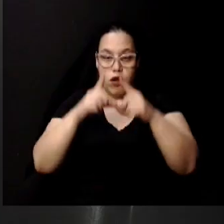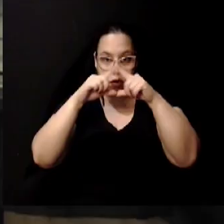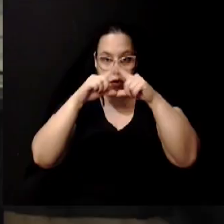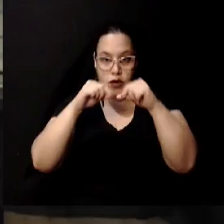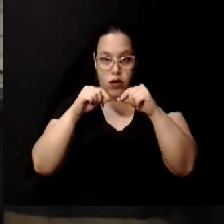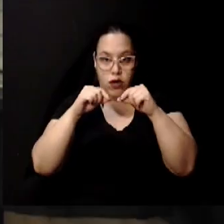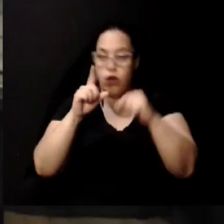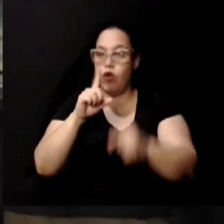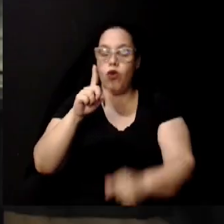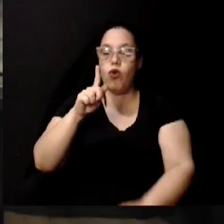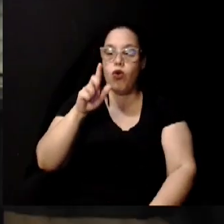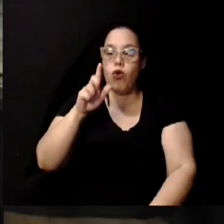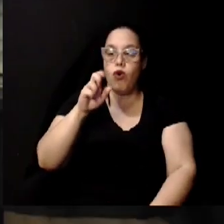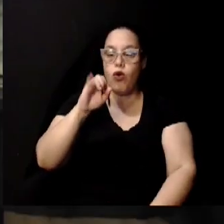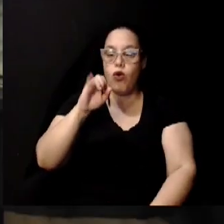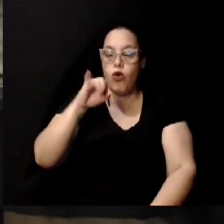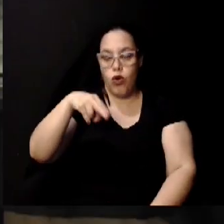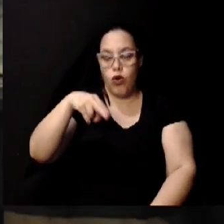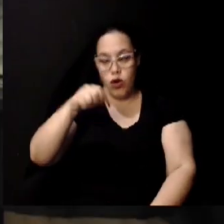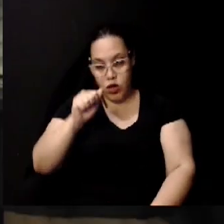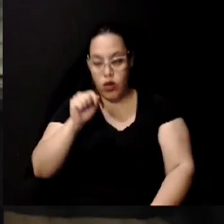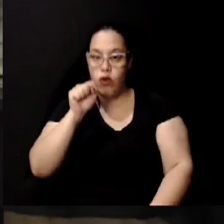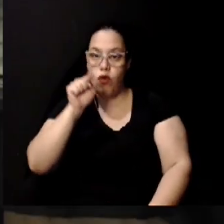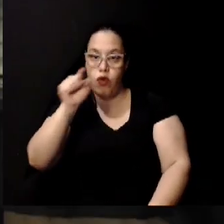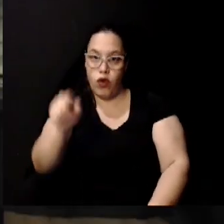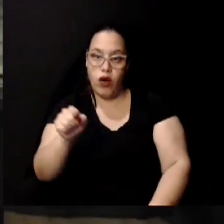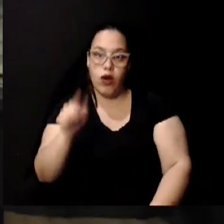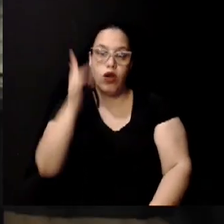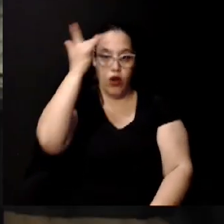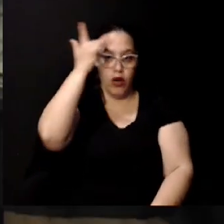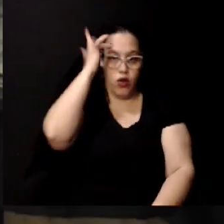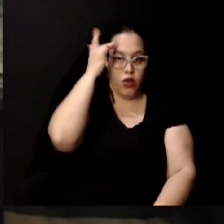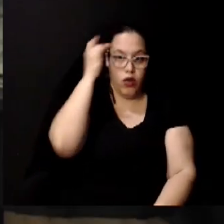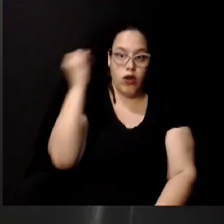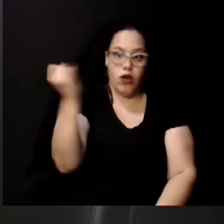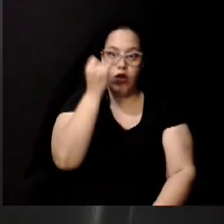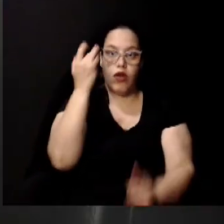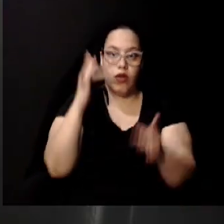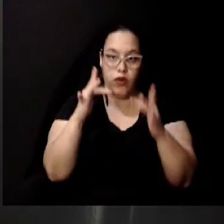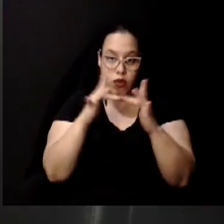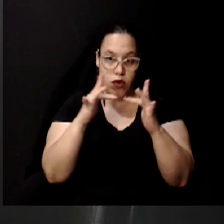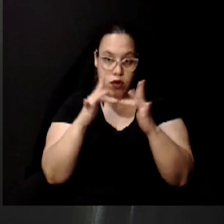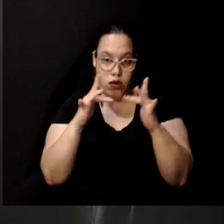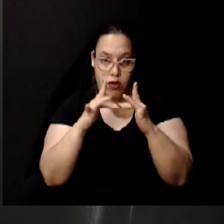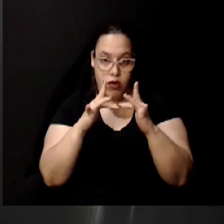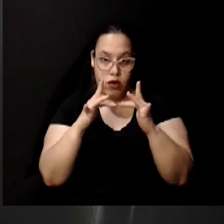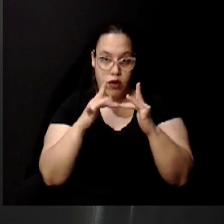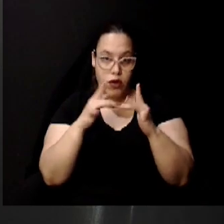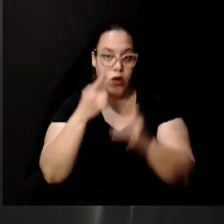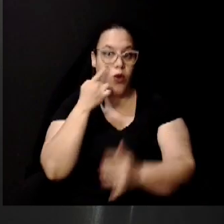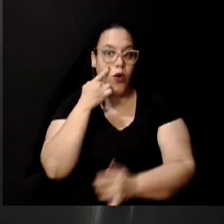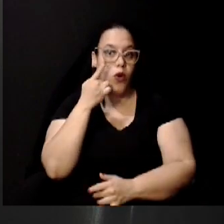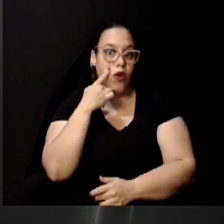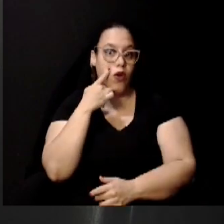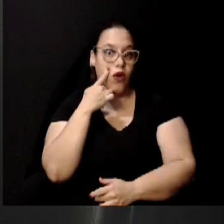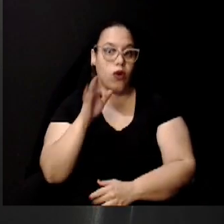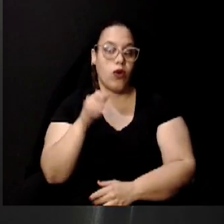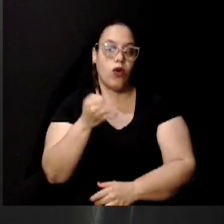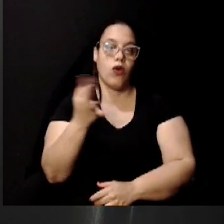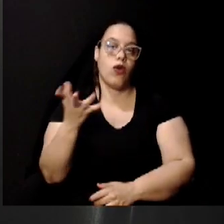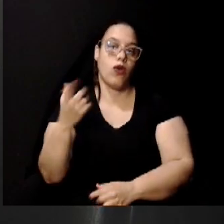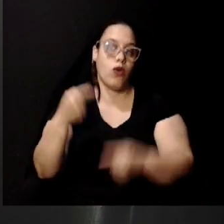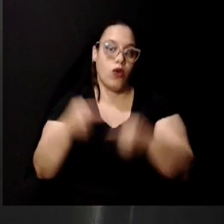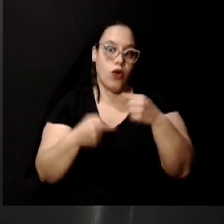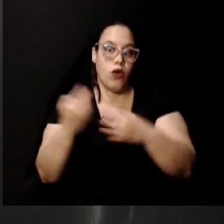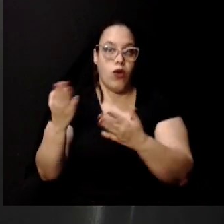Goiânia, Eu fui lá porque eu achava que era importante me conectar com, queria ver quais são os debates que a juventude está